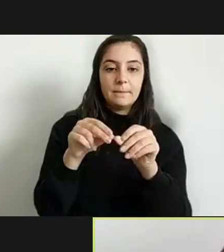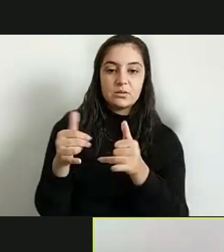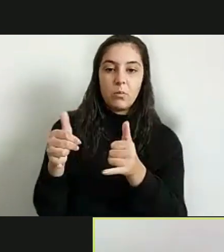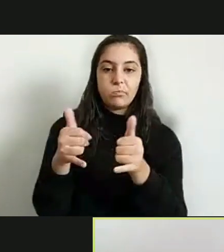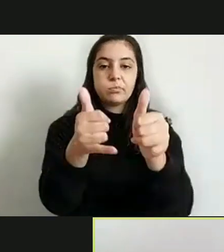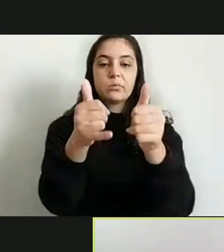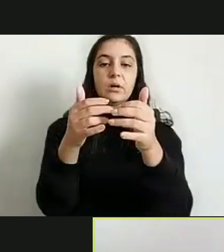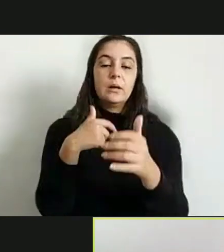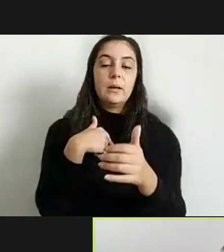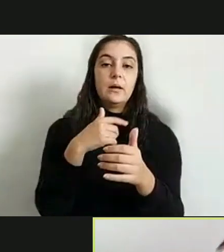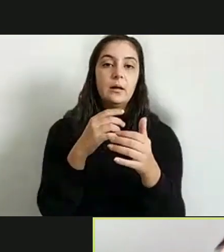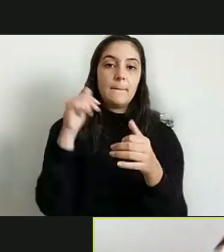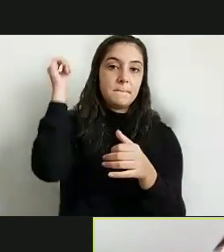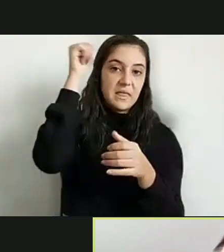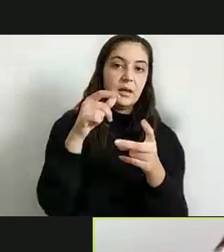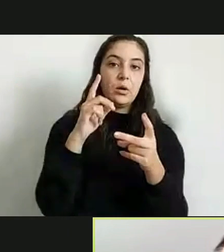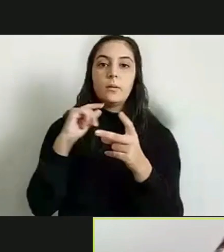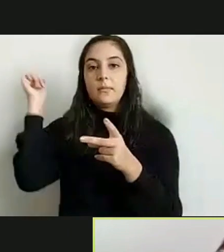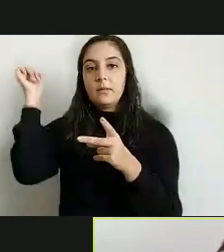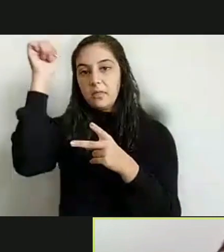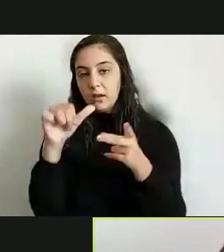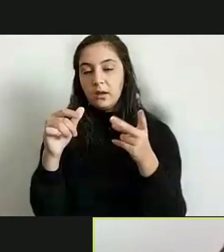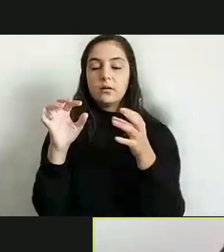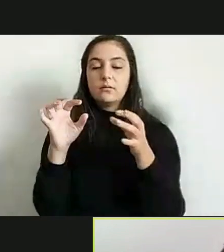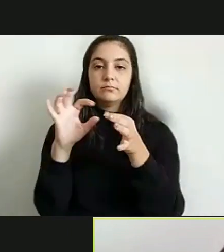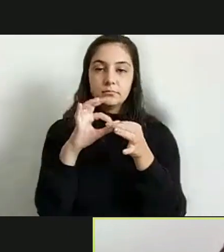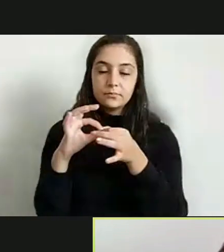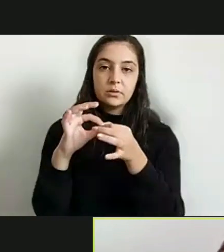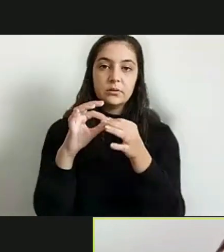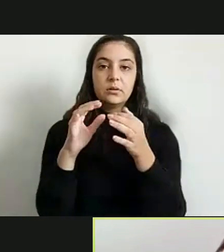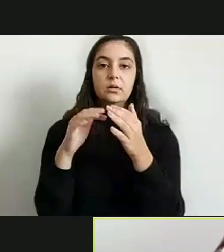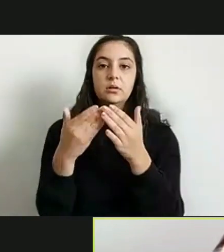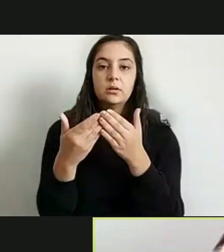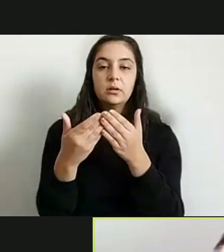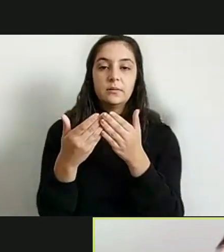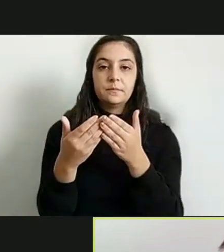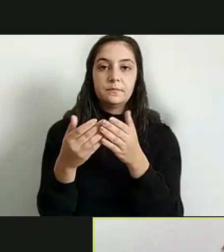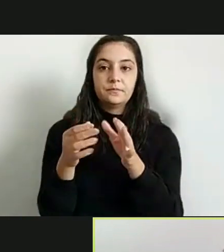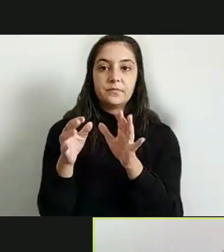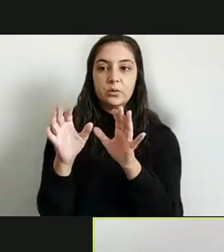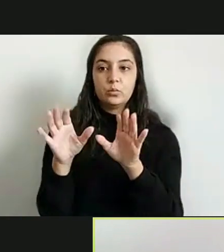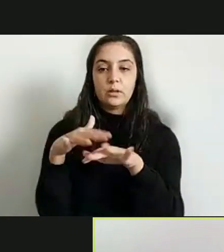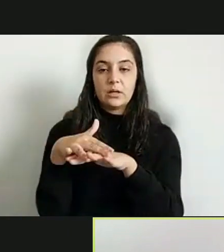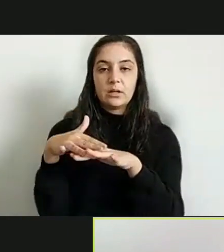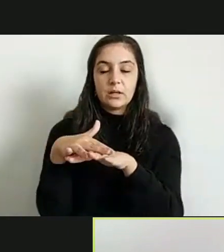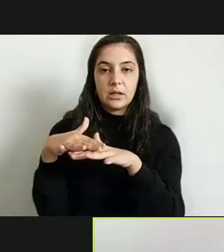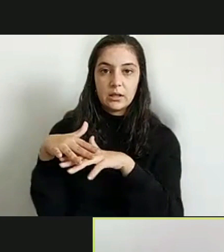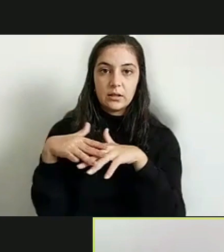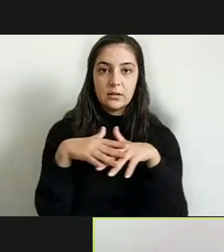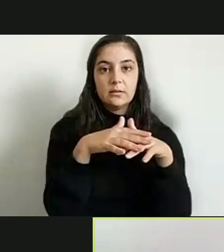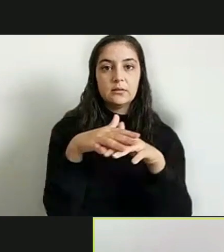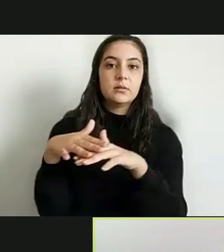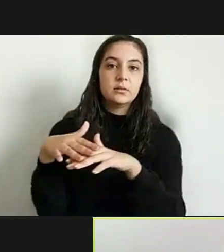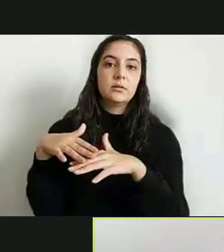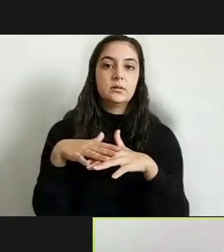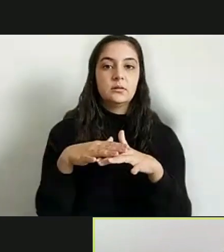e madrinhas de percursos pedestres. Nós em Portugal temos uma rede de percursos pedestres que cresceu muito nos últimos anos